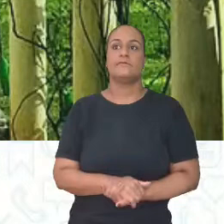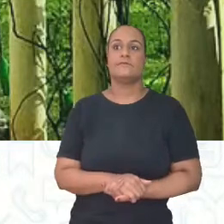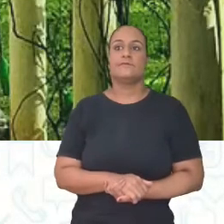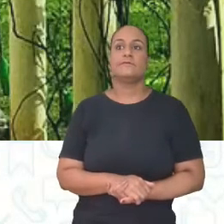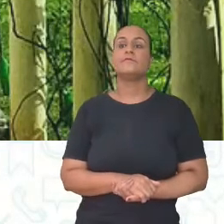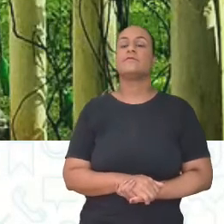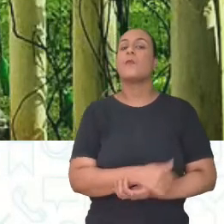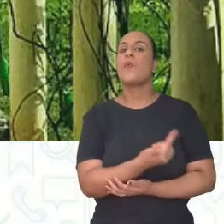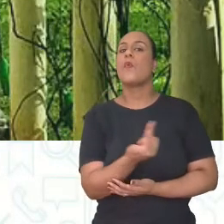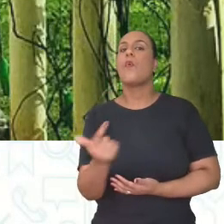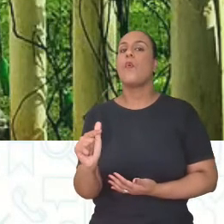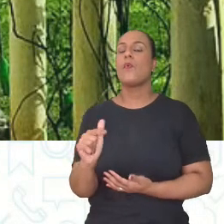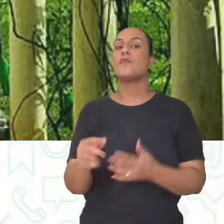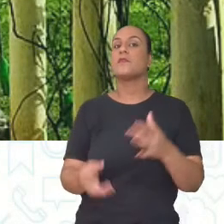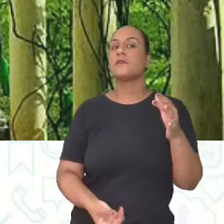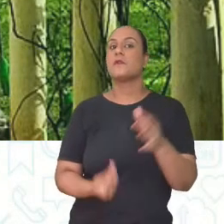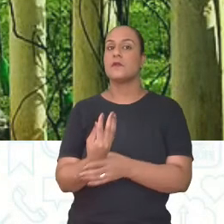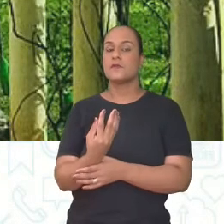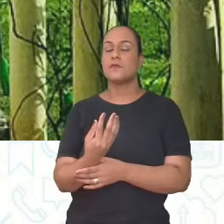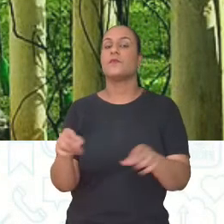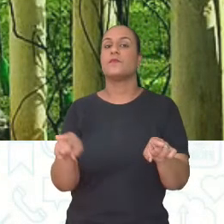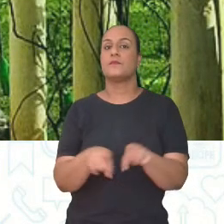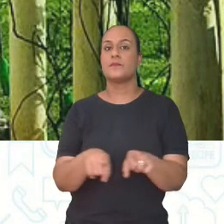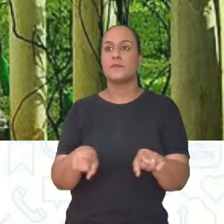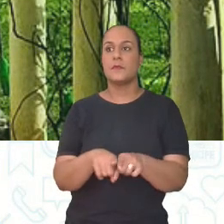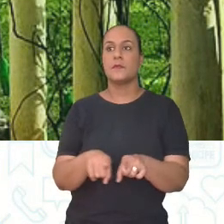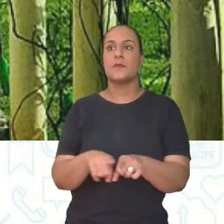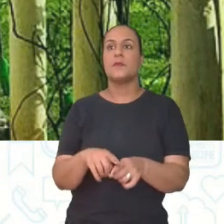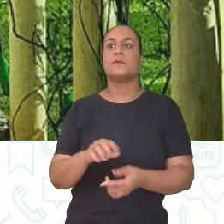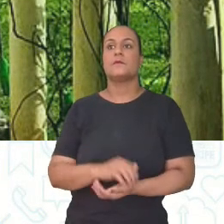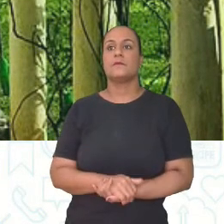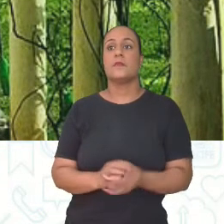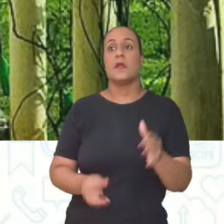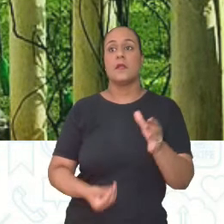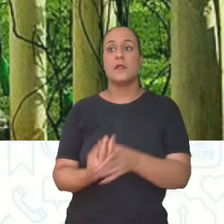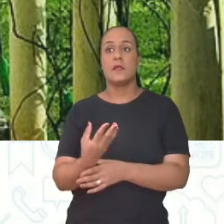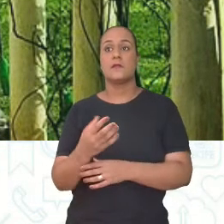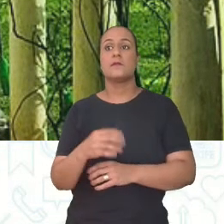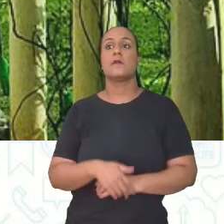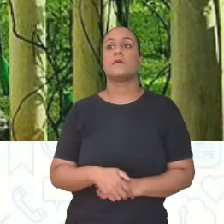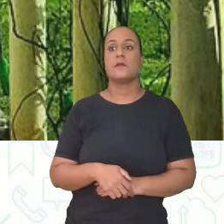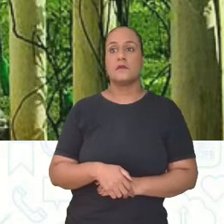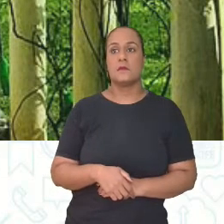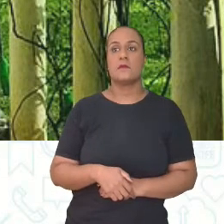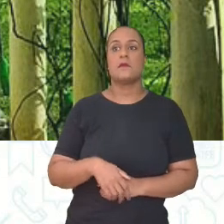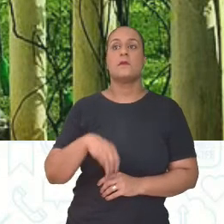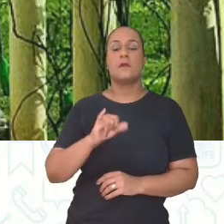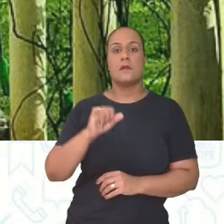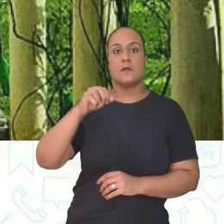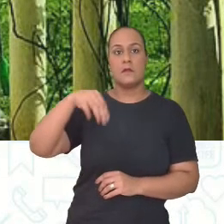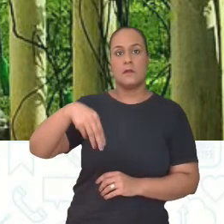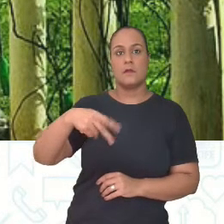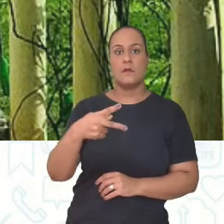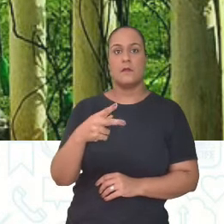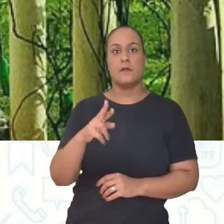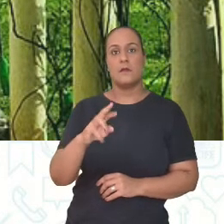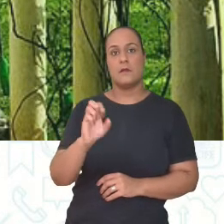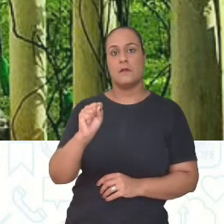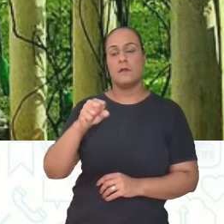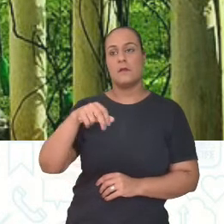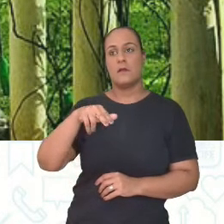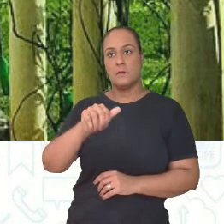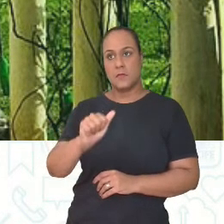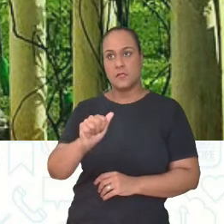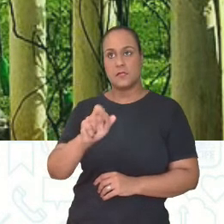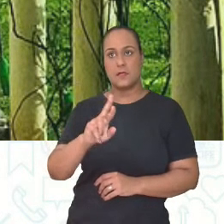ver outras criações, né, que eles trouxeram aí. Ó, a criação da imprensa régia, a primeira